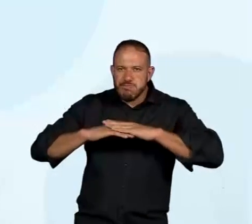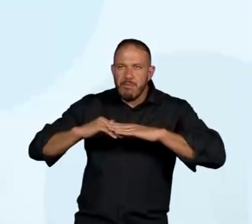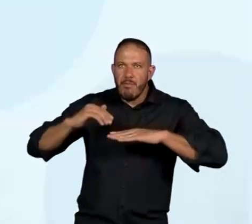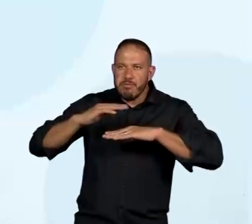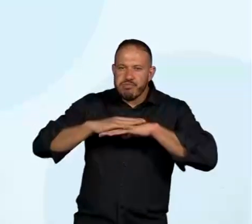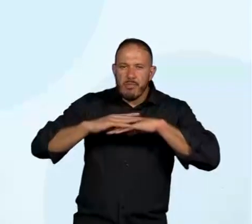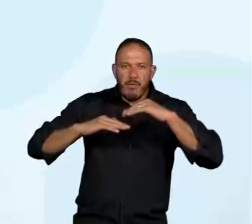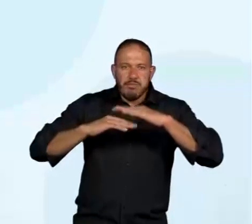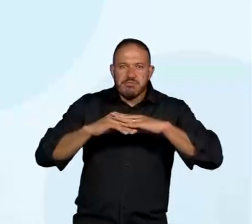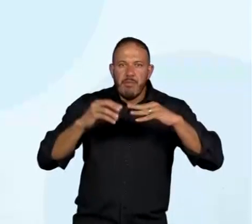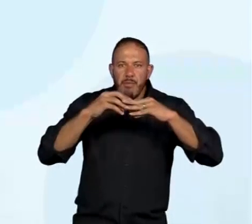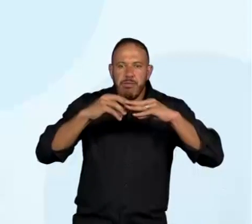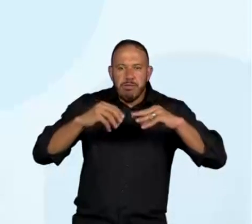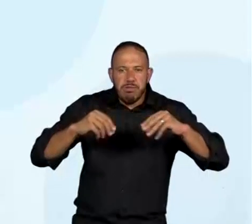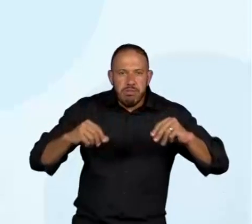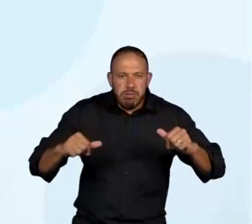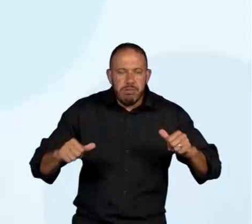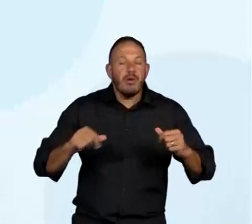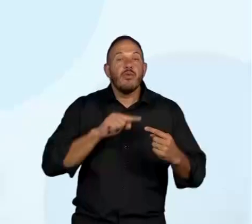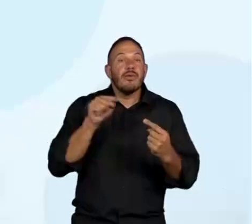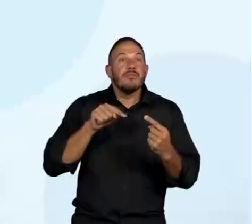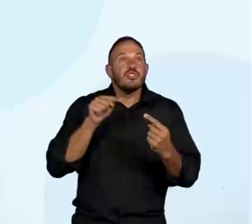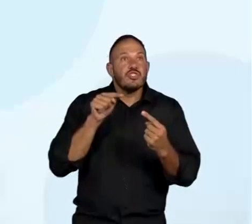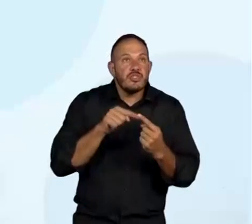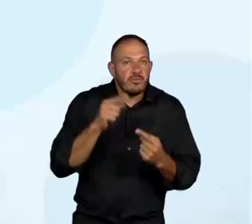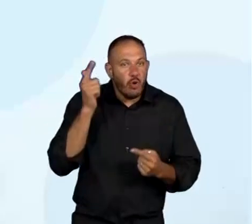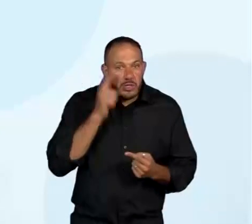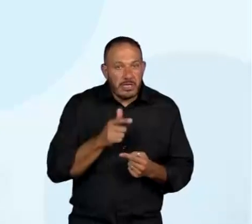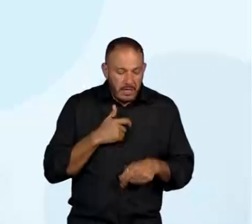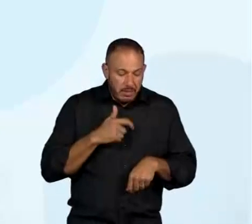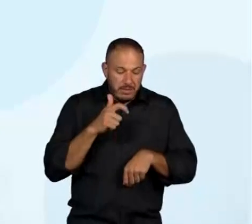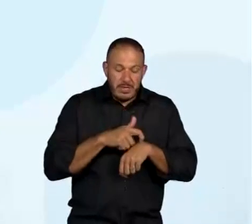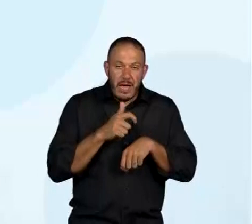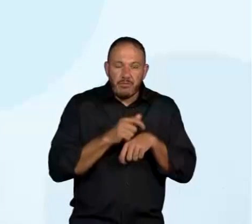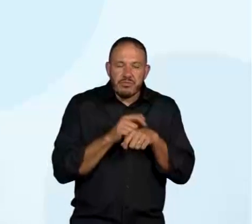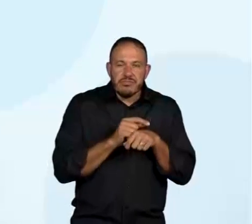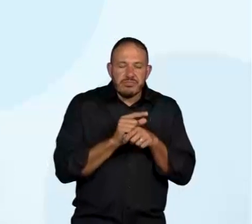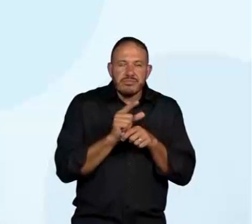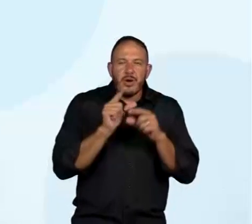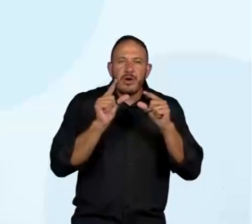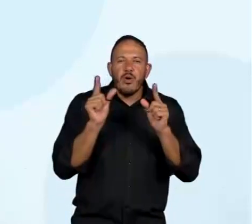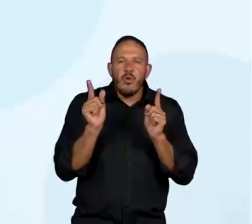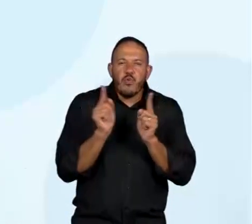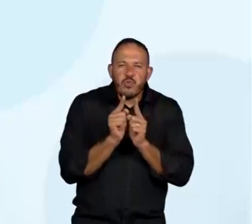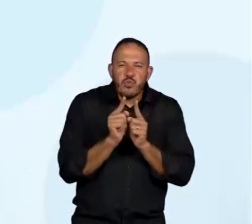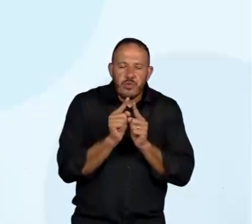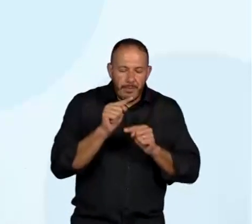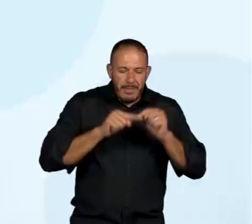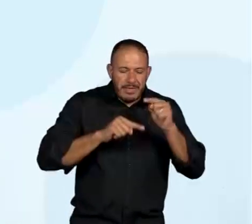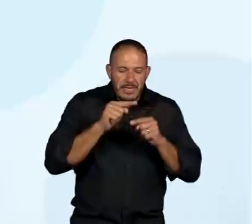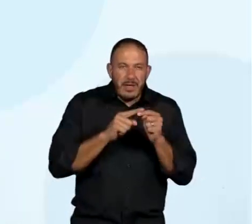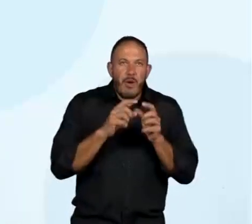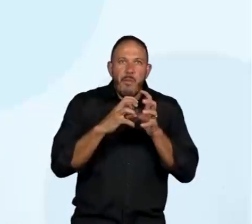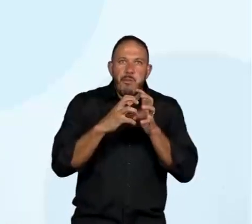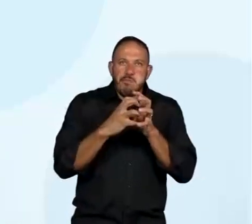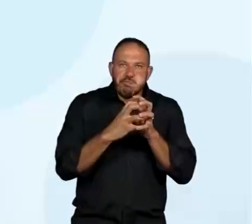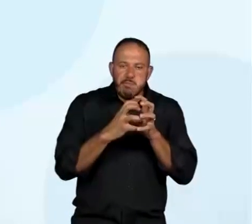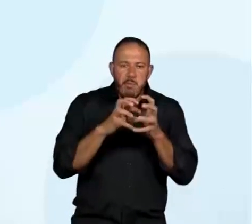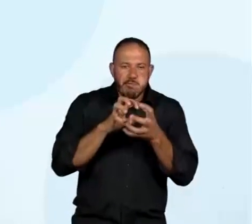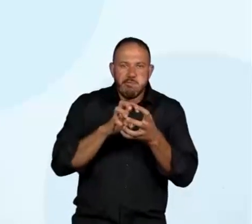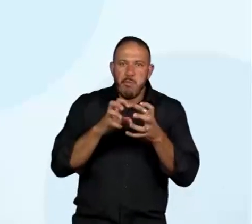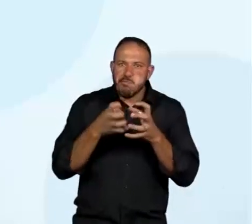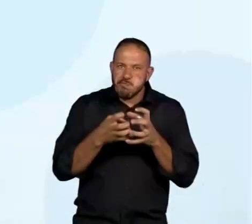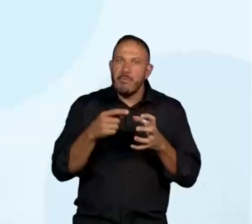a finalidade de obter, no menor tempo possível, um material estável, rico